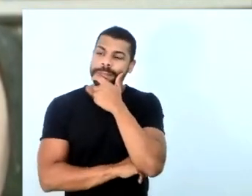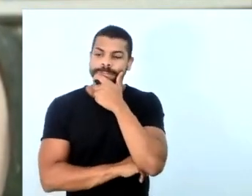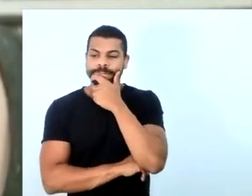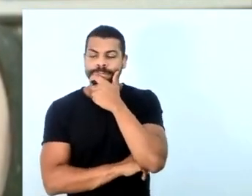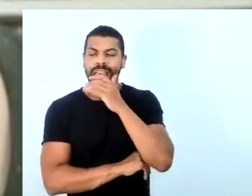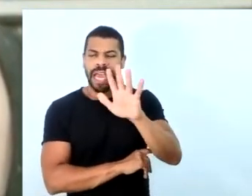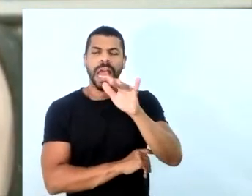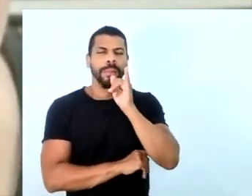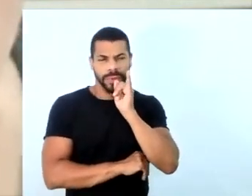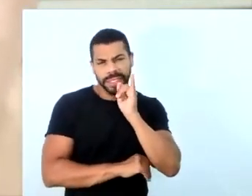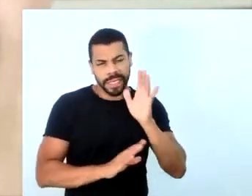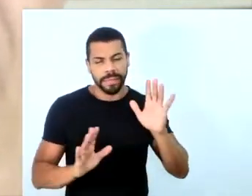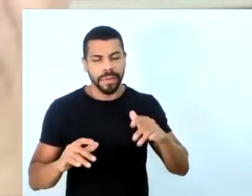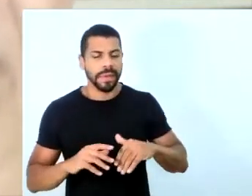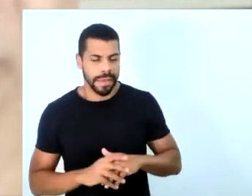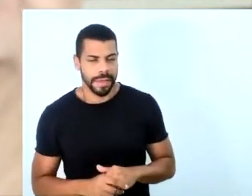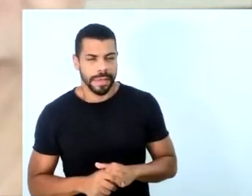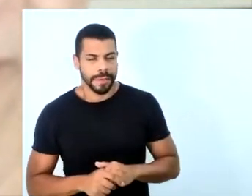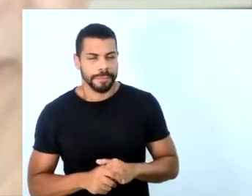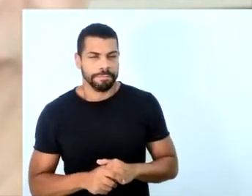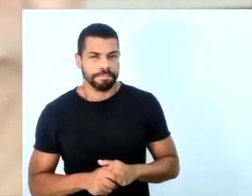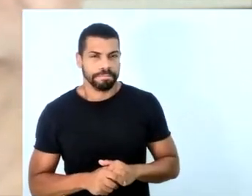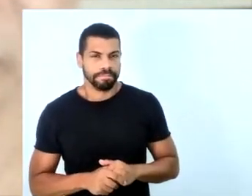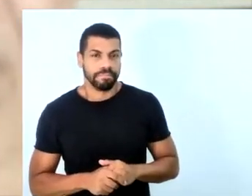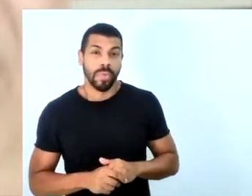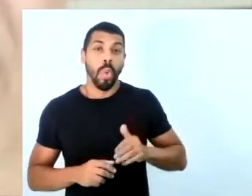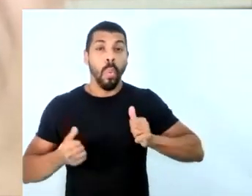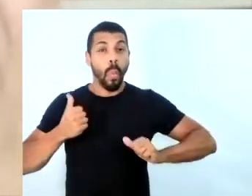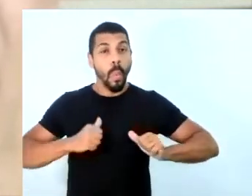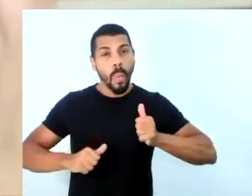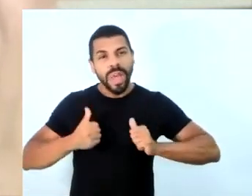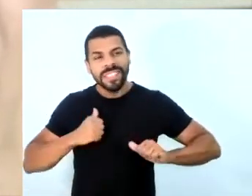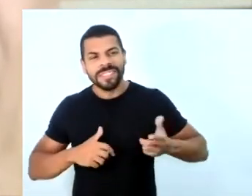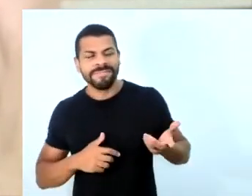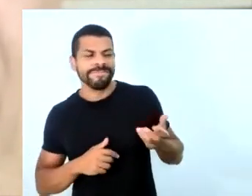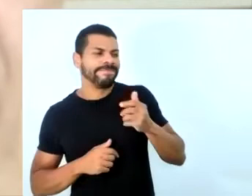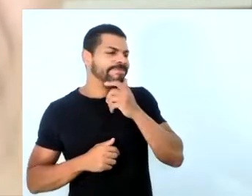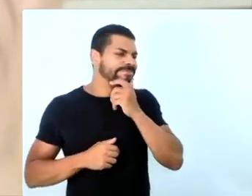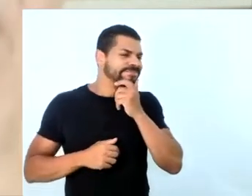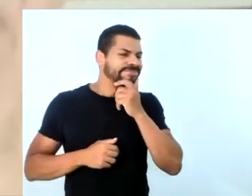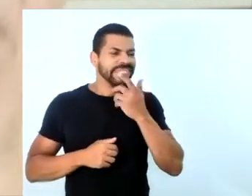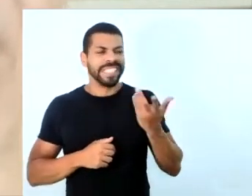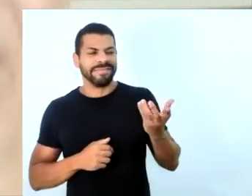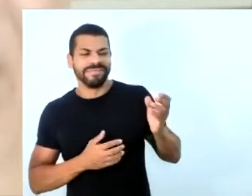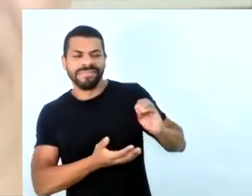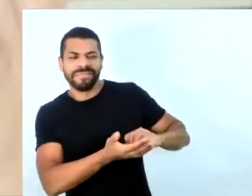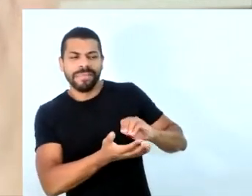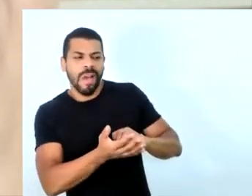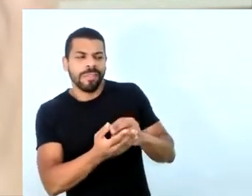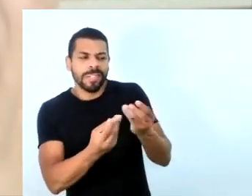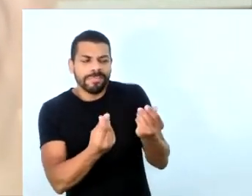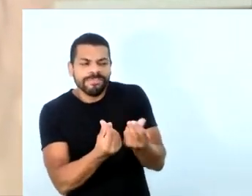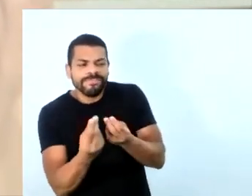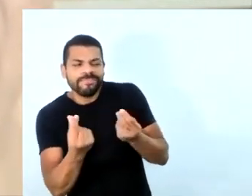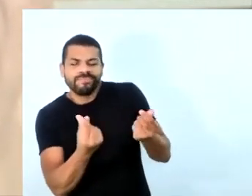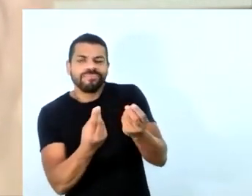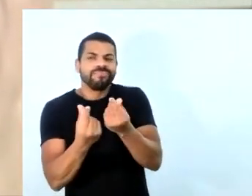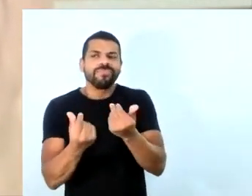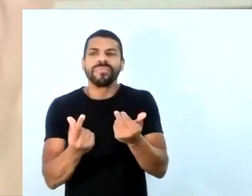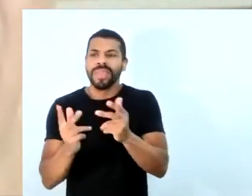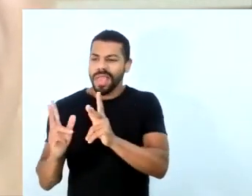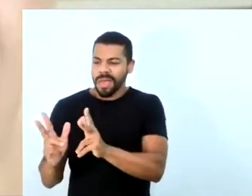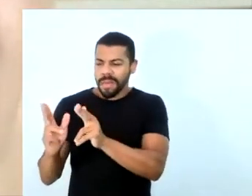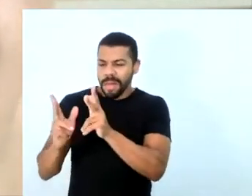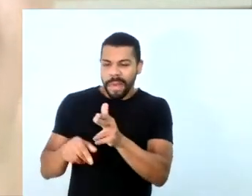Sei lá, vamos citar um exemplo. O ator não rendeu bem numa cena, ou a continuidade, né? Porque como grava cenas em